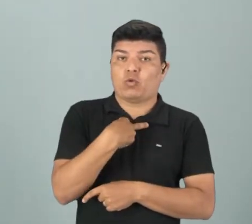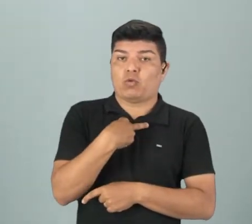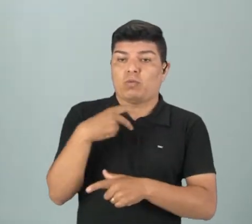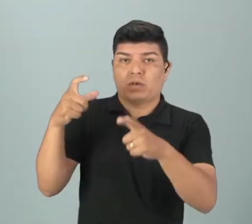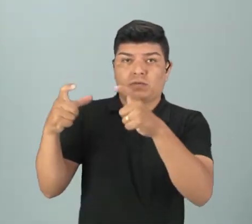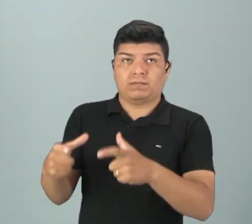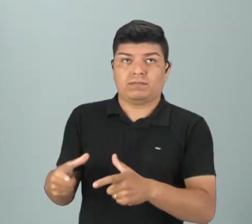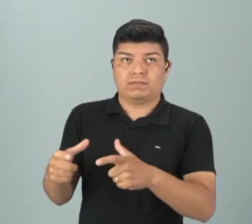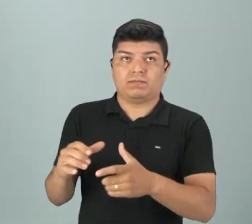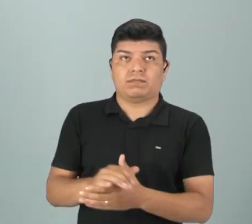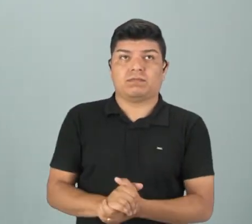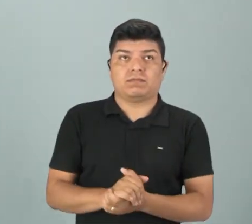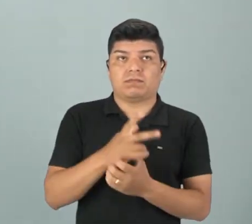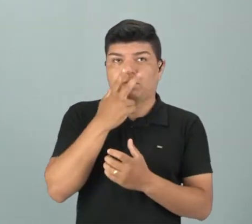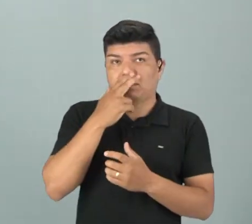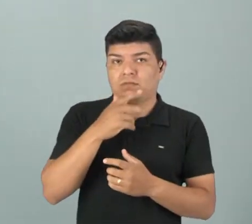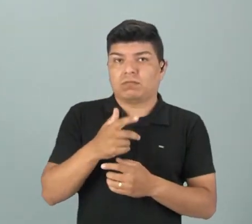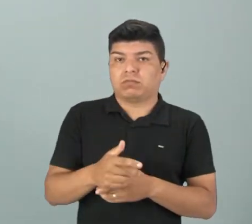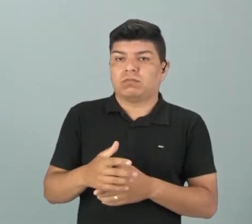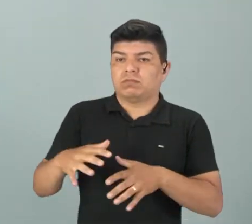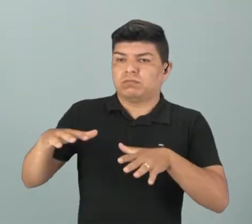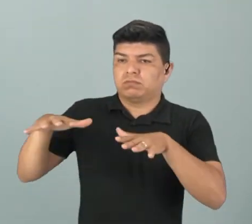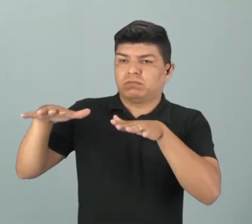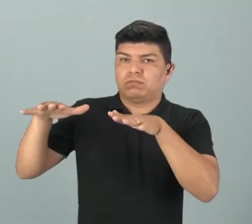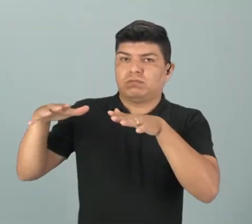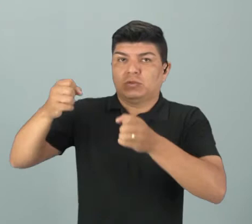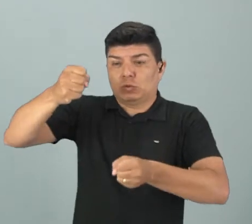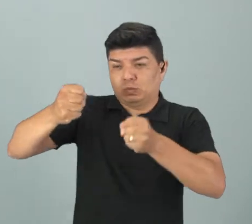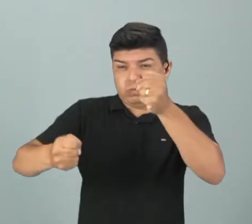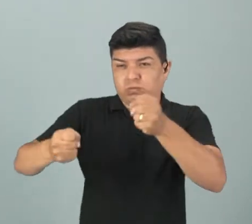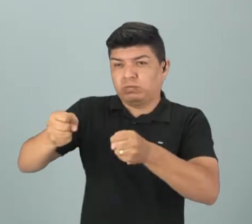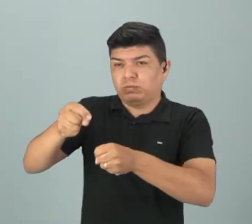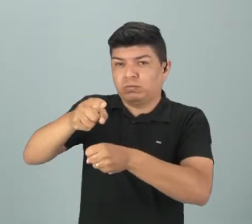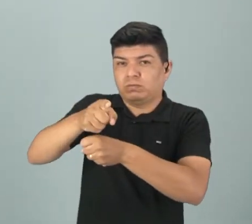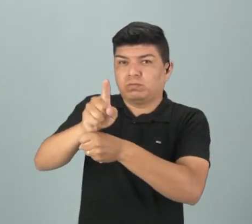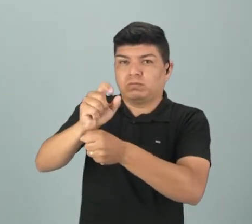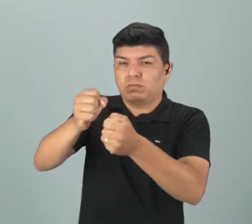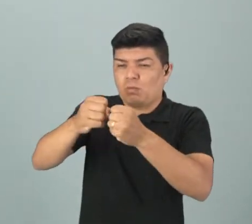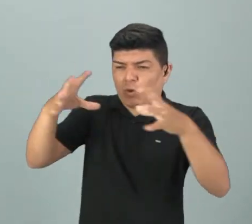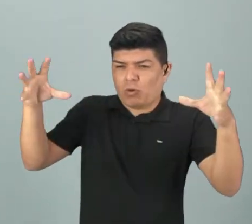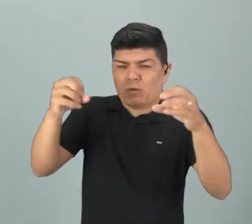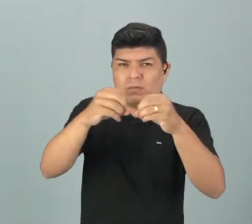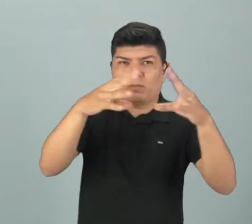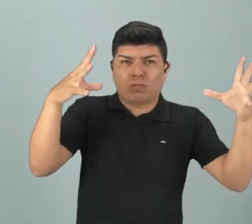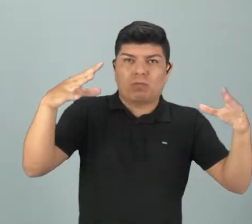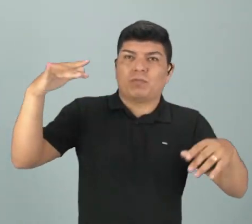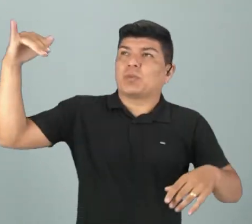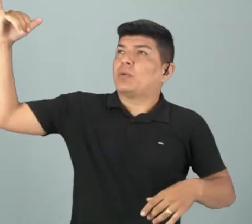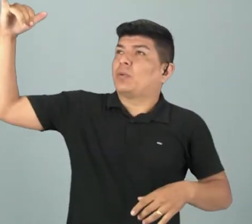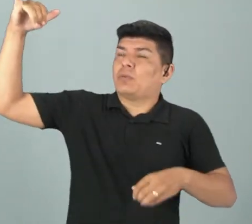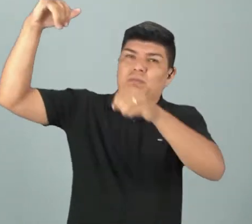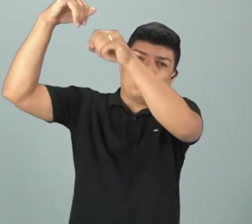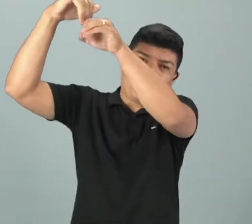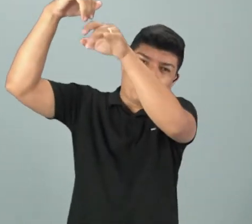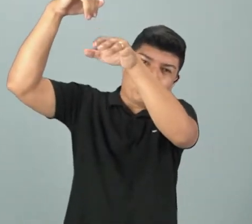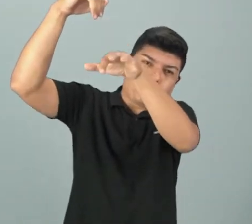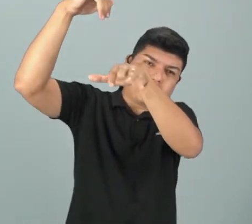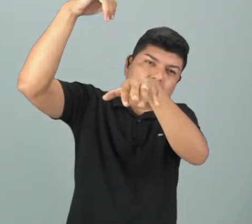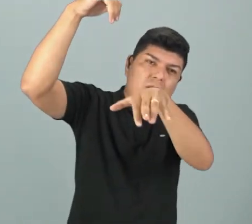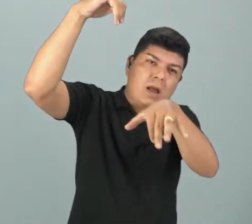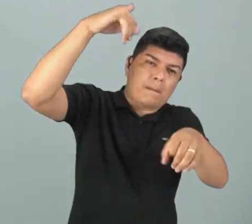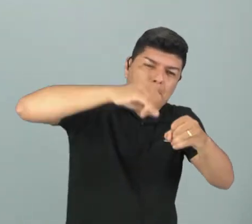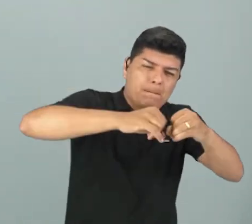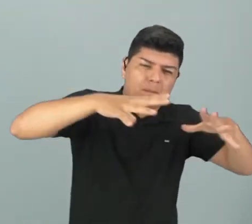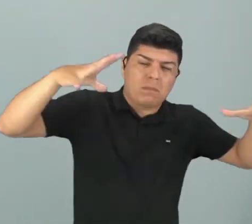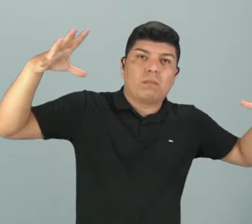território. Então vinham os tanques de guerra atrás detonando, vinham as bombas que os aviões jogavam, depois os soldados, então era